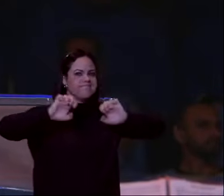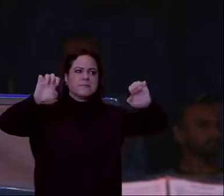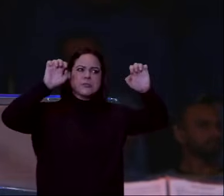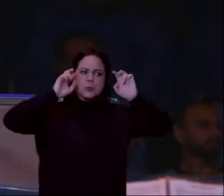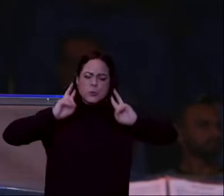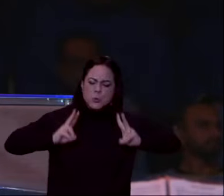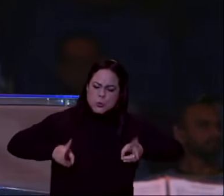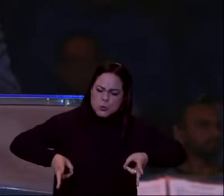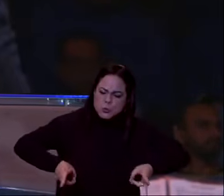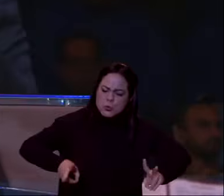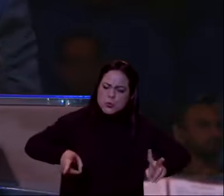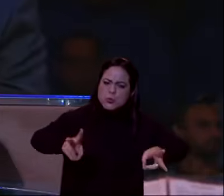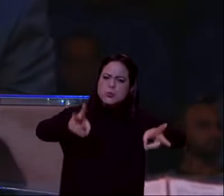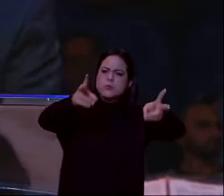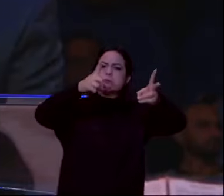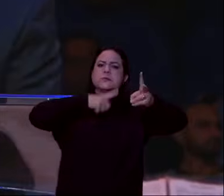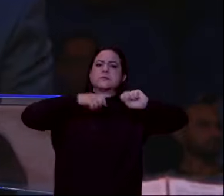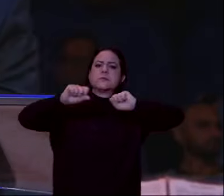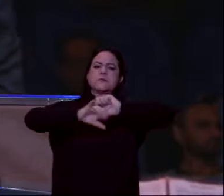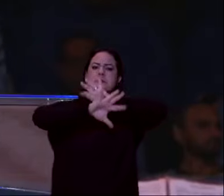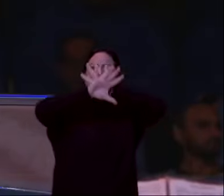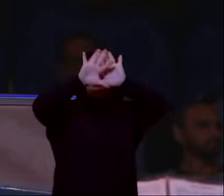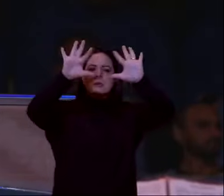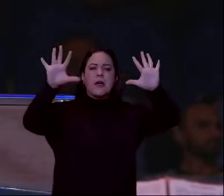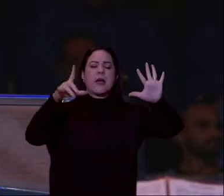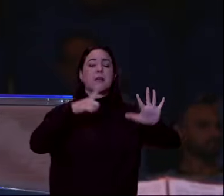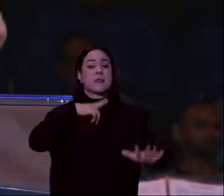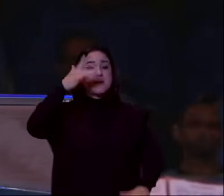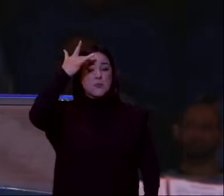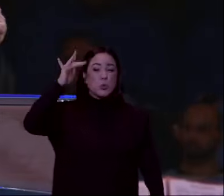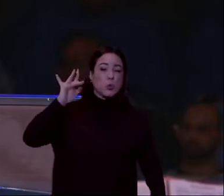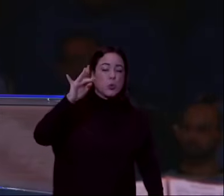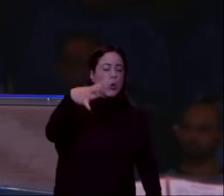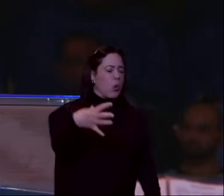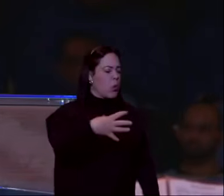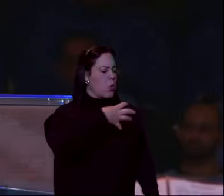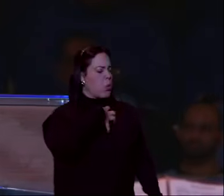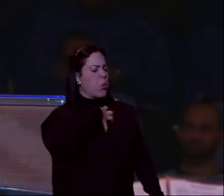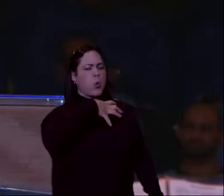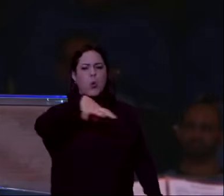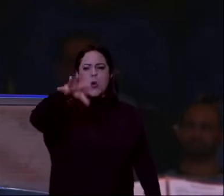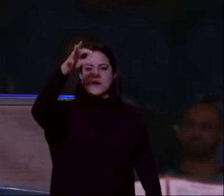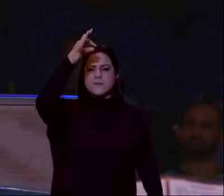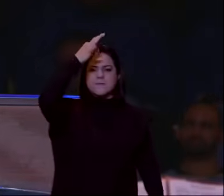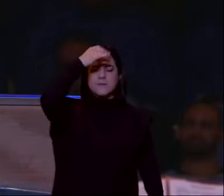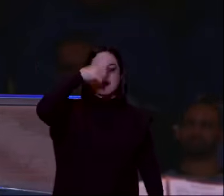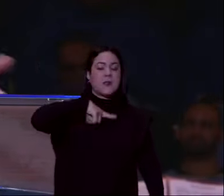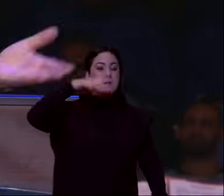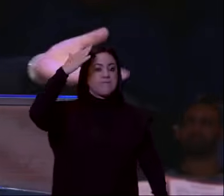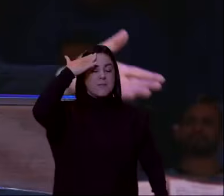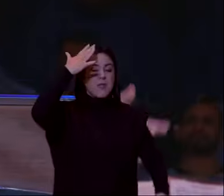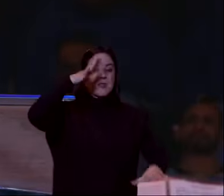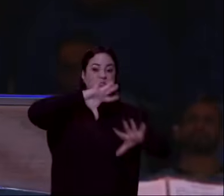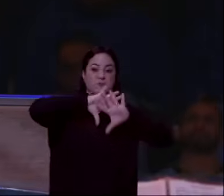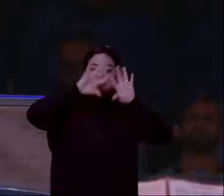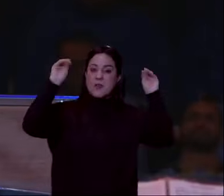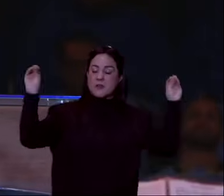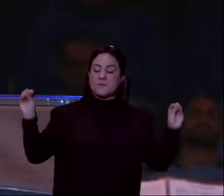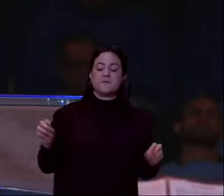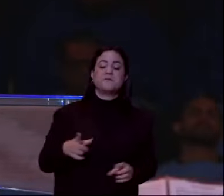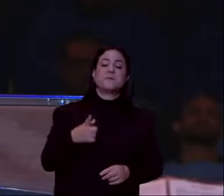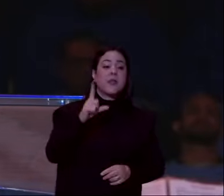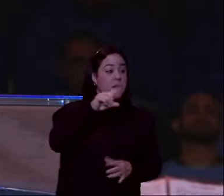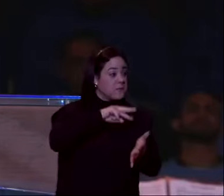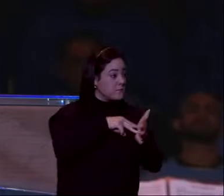pessoas possam ser impactadas pelo poder do Espírito Santo no seu entendimento. E este é o significado